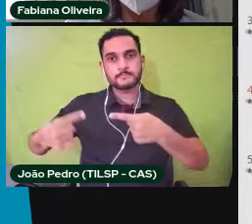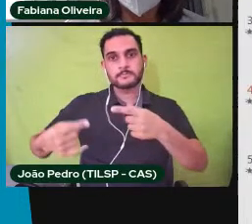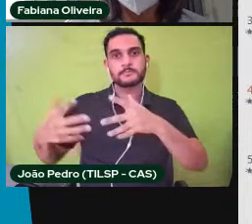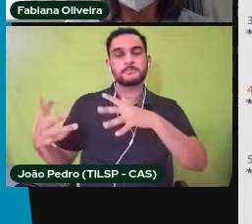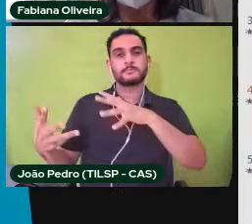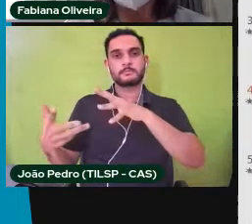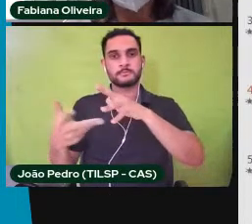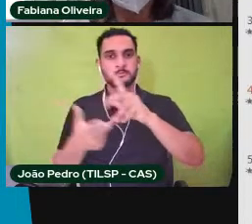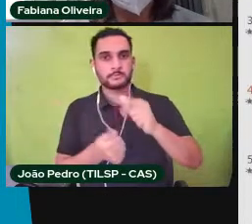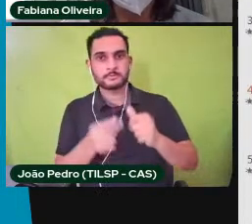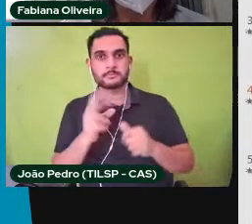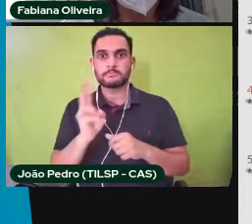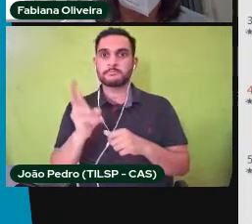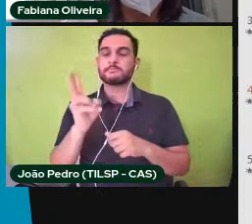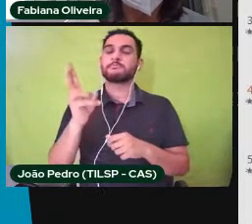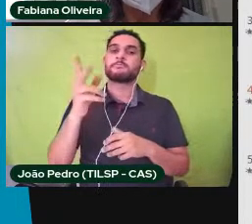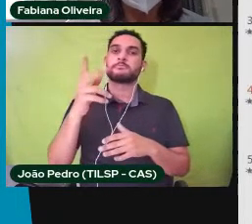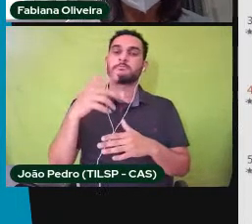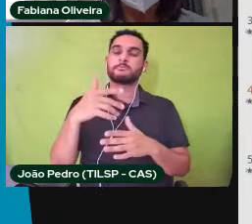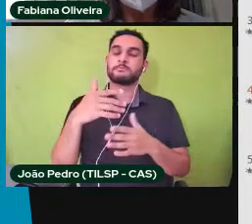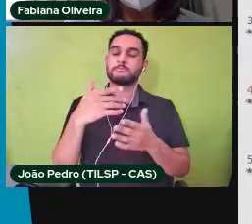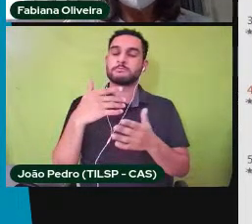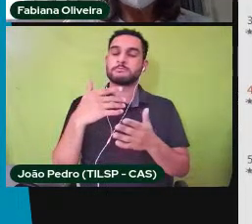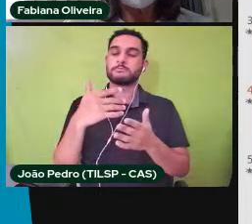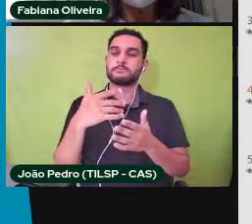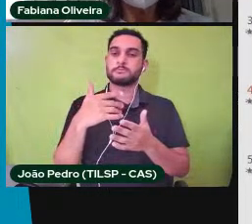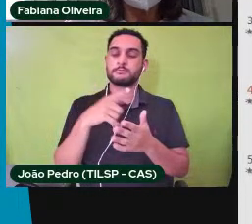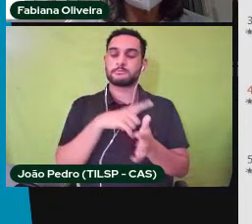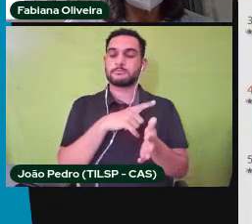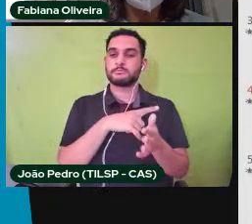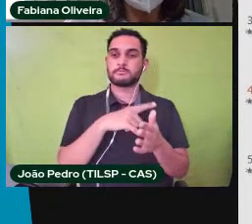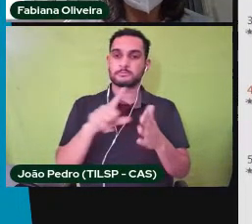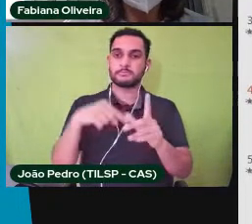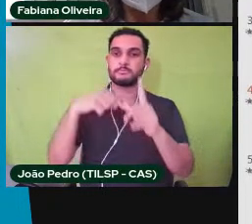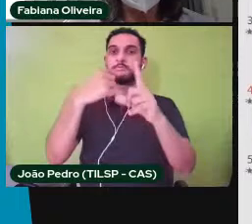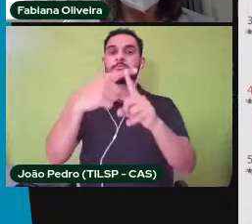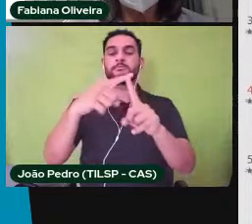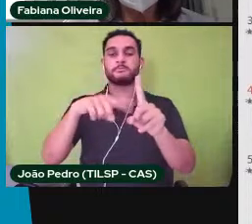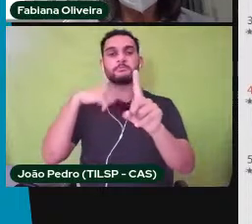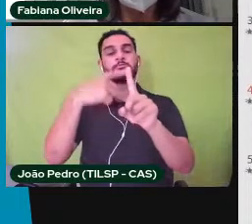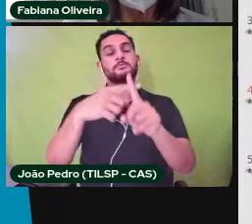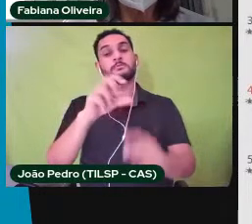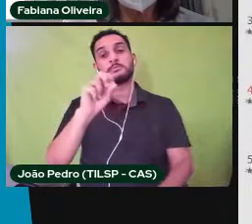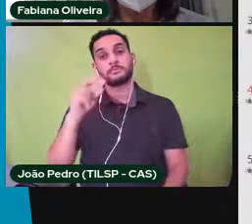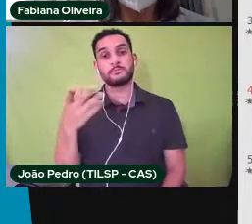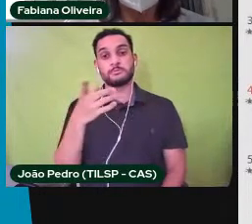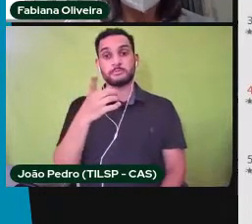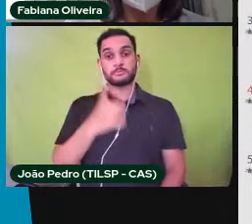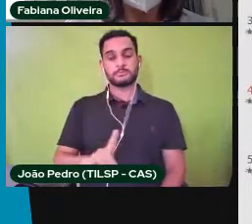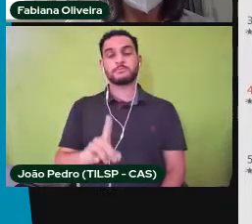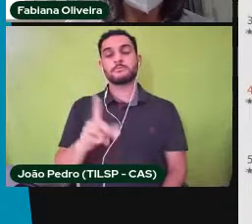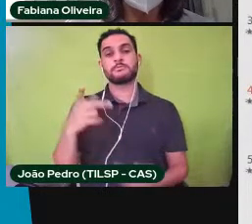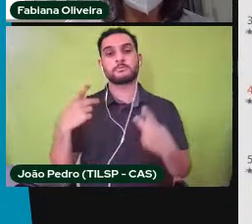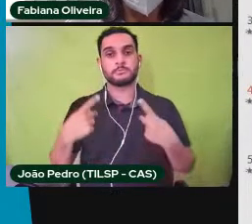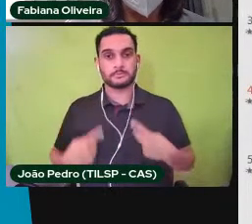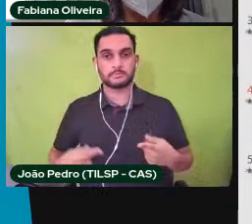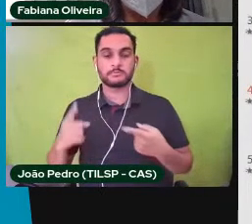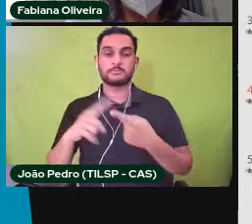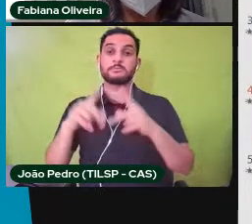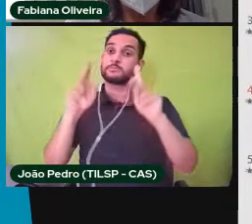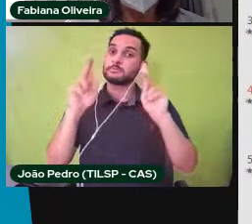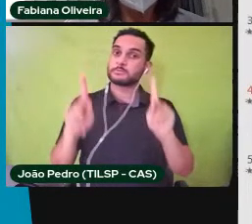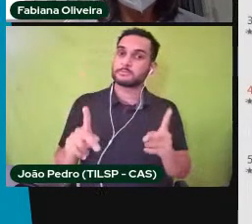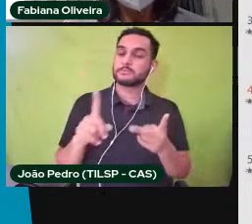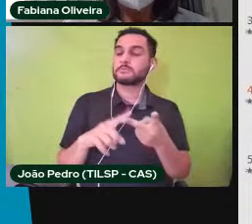cada vez mais e ainda continuam acirradas, quando os direitos humanos, a liberdade de expressão, a paz e o próprio futuro